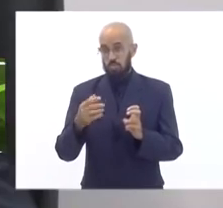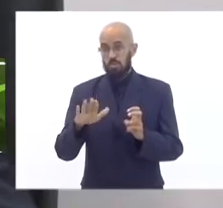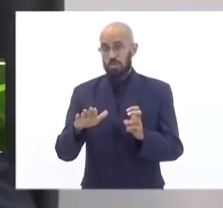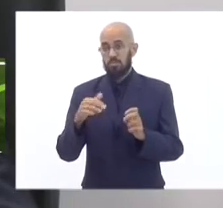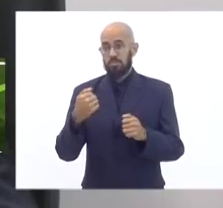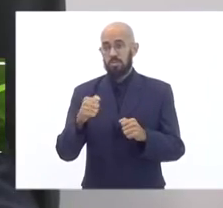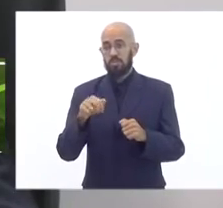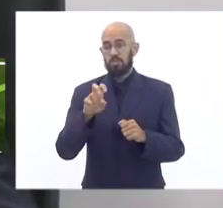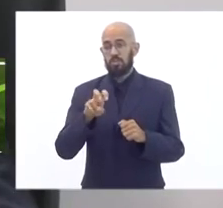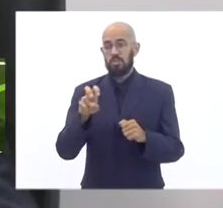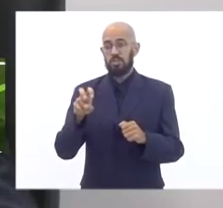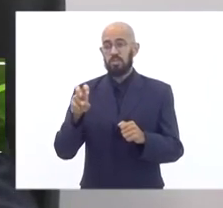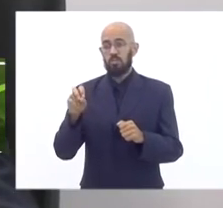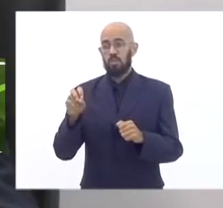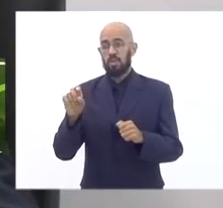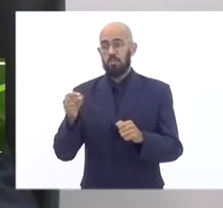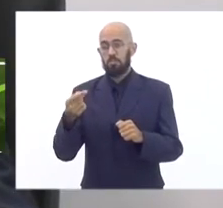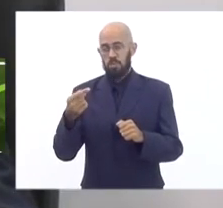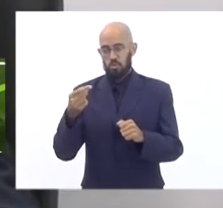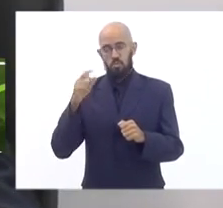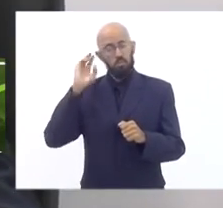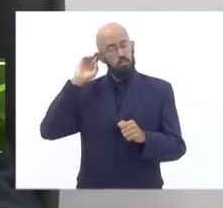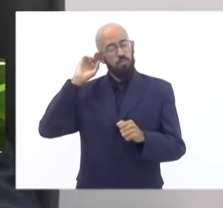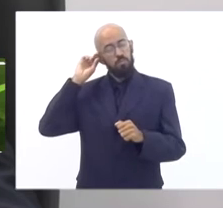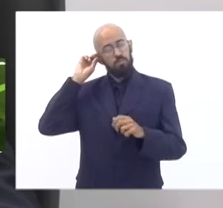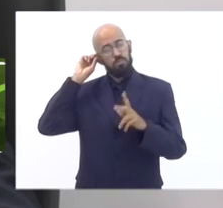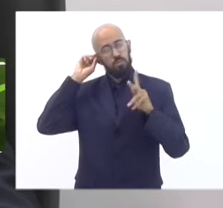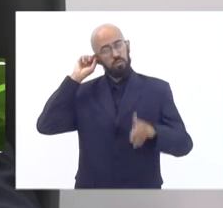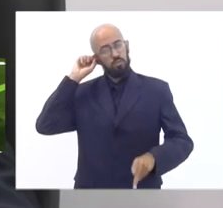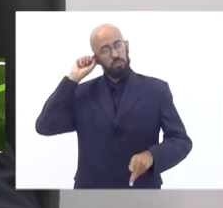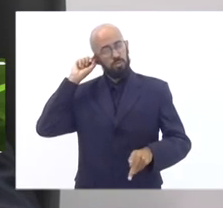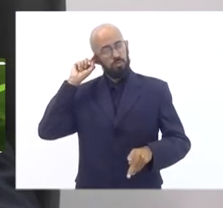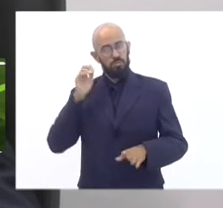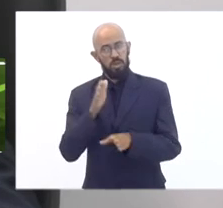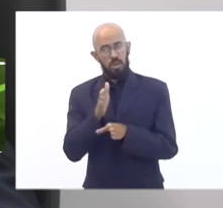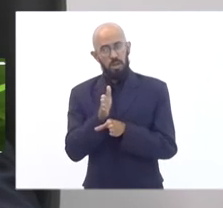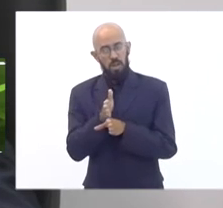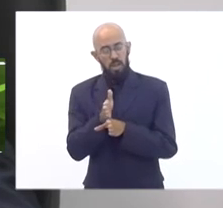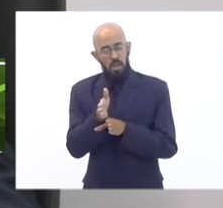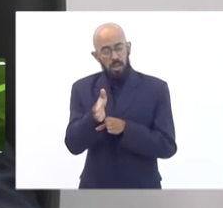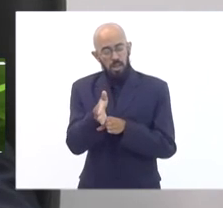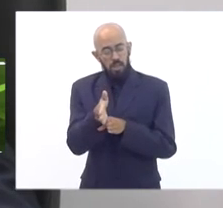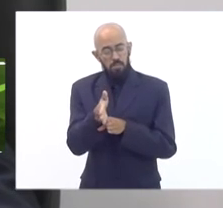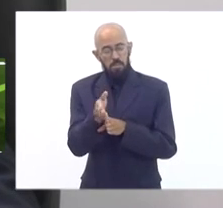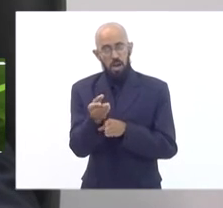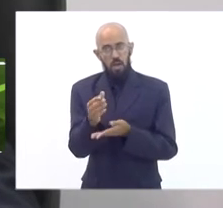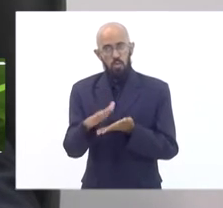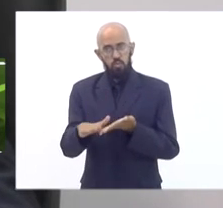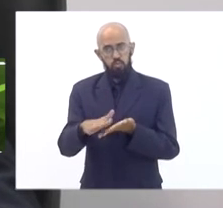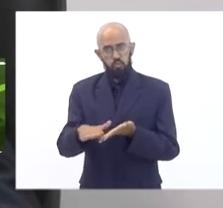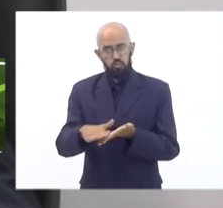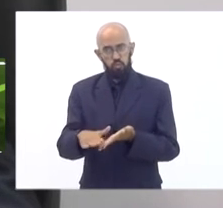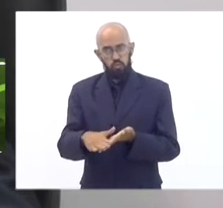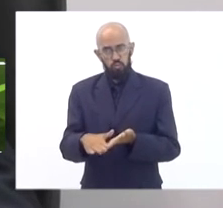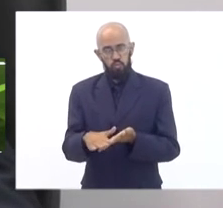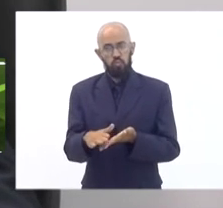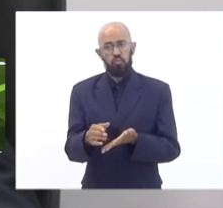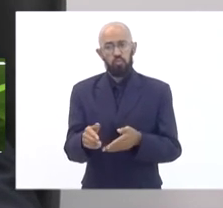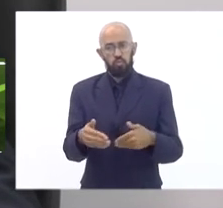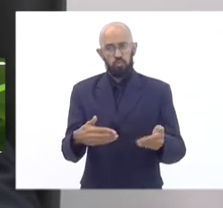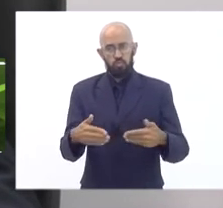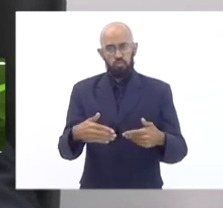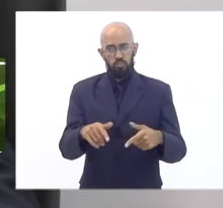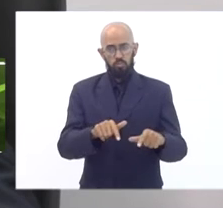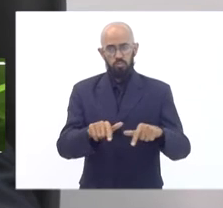Senhoria, doutor Felipe, fez questão de esclarecer que isso para equilibrar os custos com os custos operacionais, não é, em relação ao equilíbrio